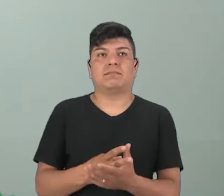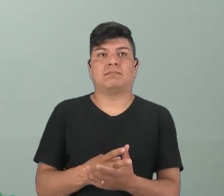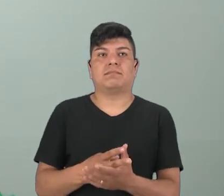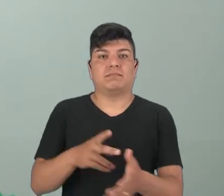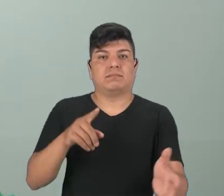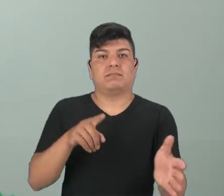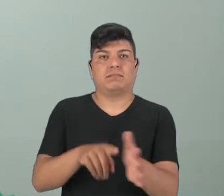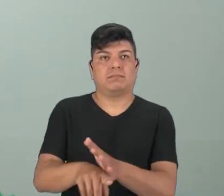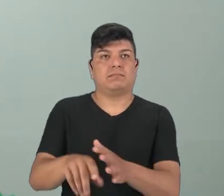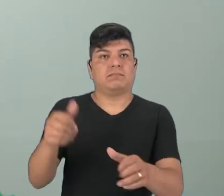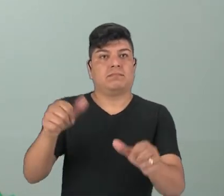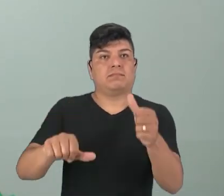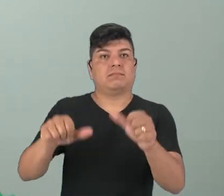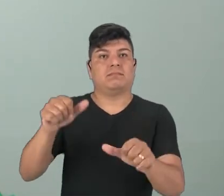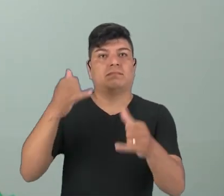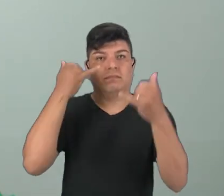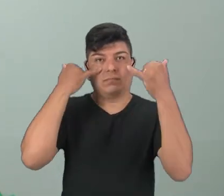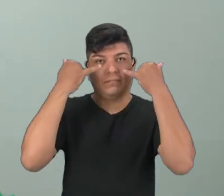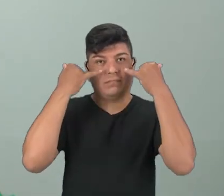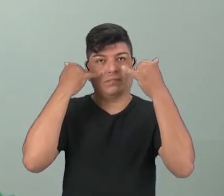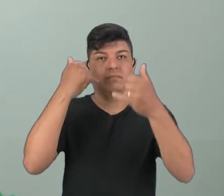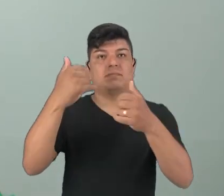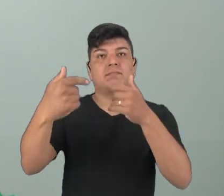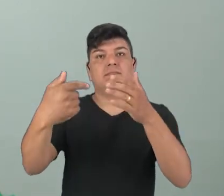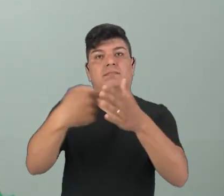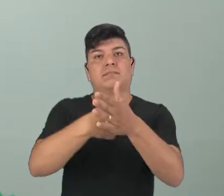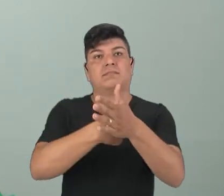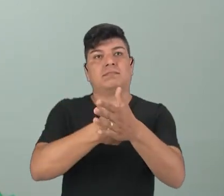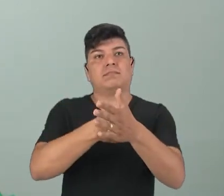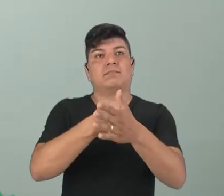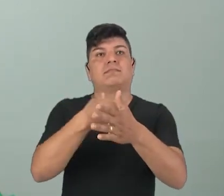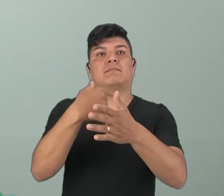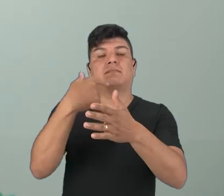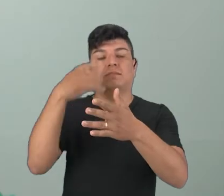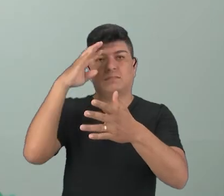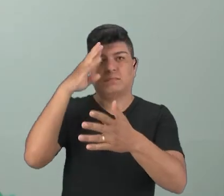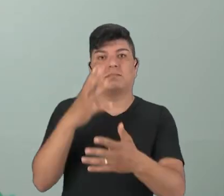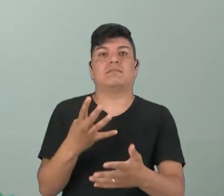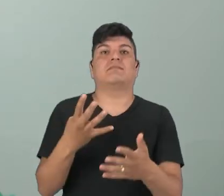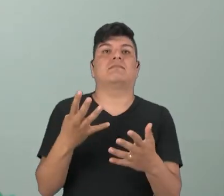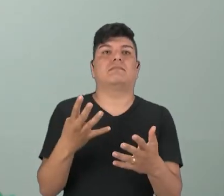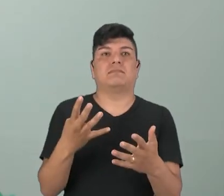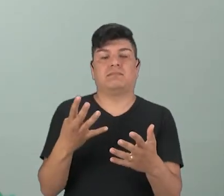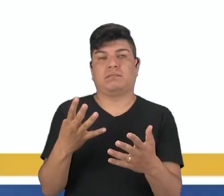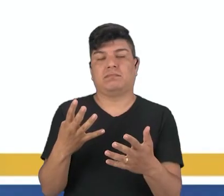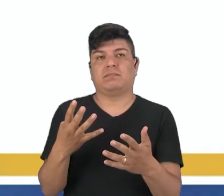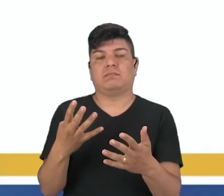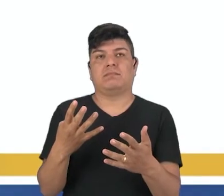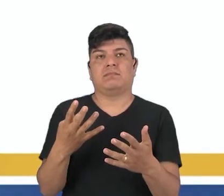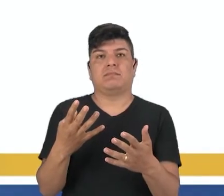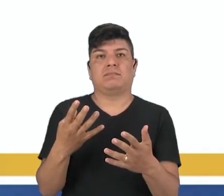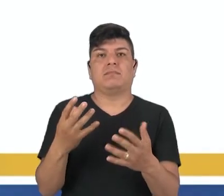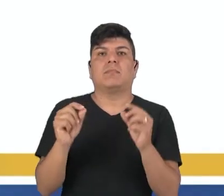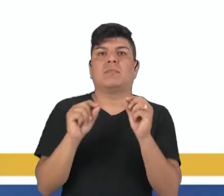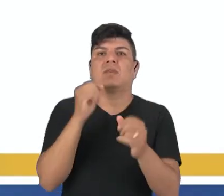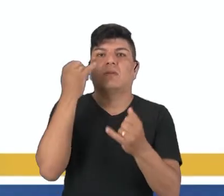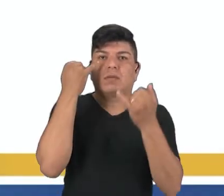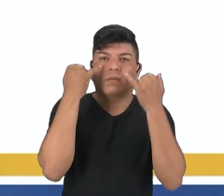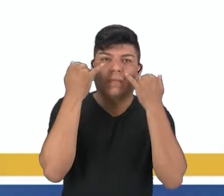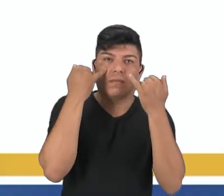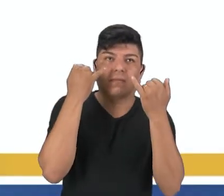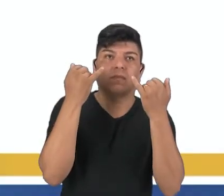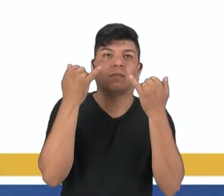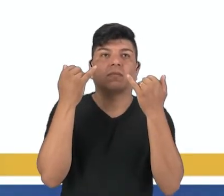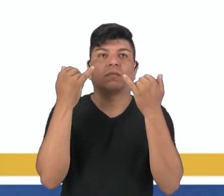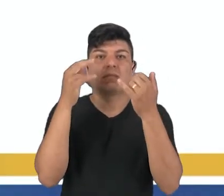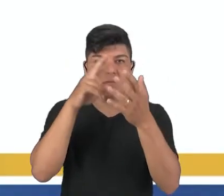analisar? As informações que o meu problema está me dando, para que eu possa solucioná-lo. Então, o que está me informando esse